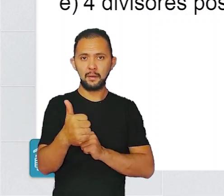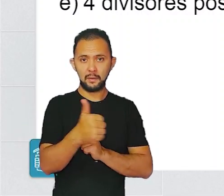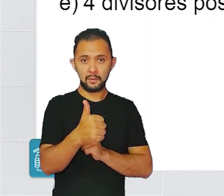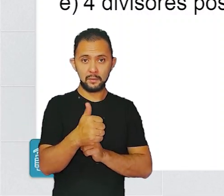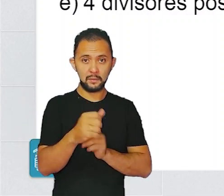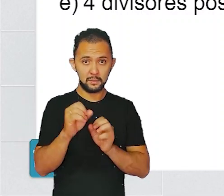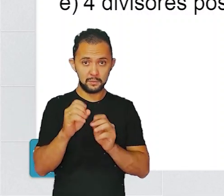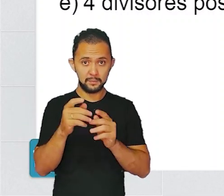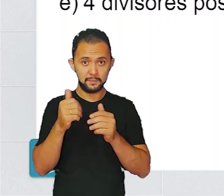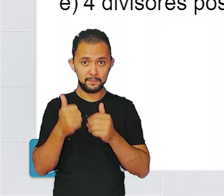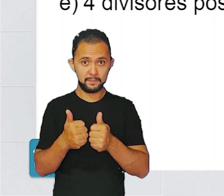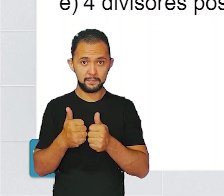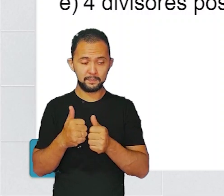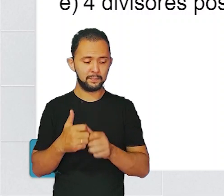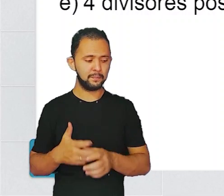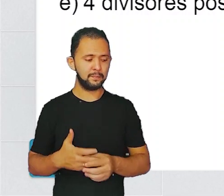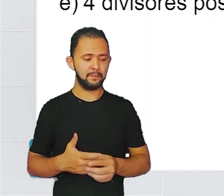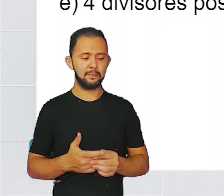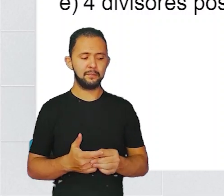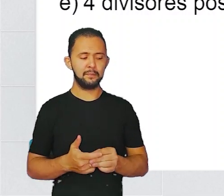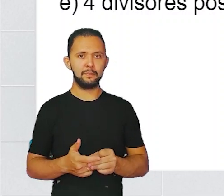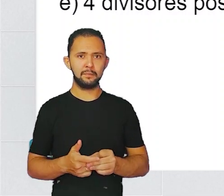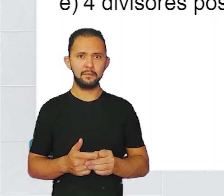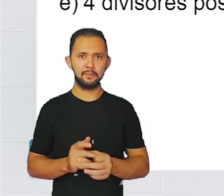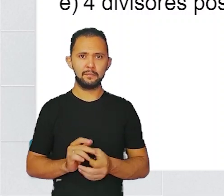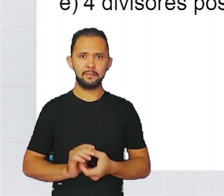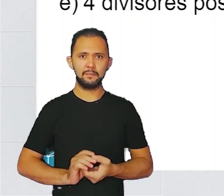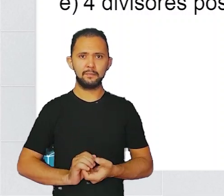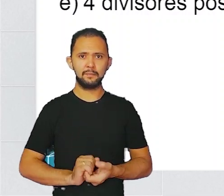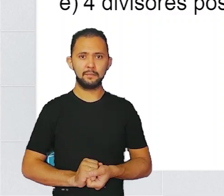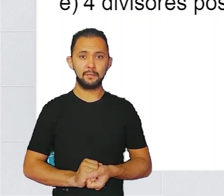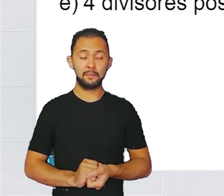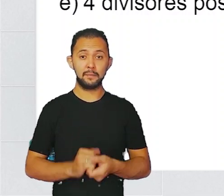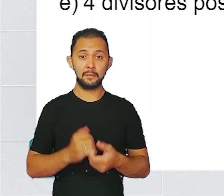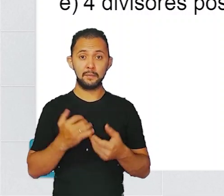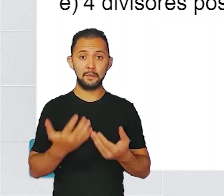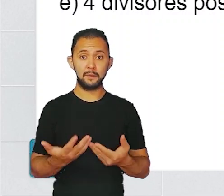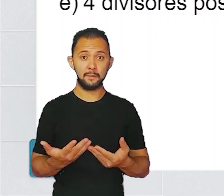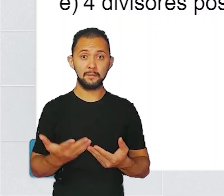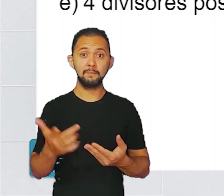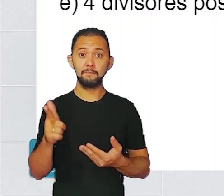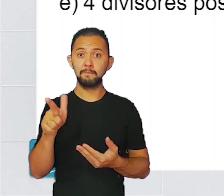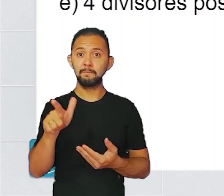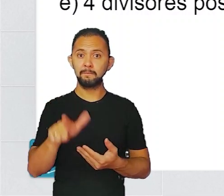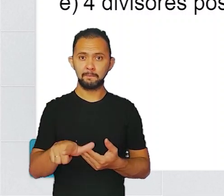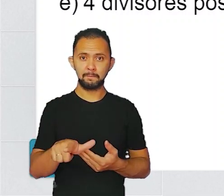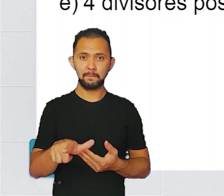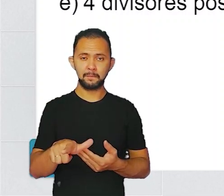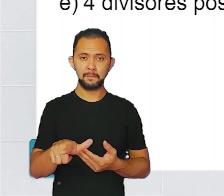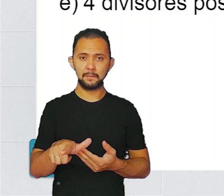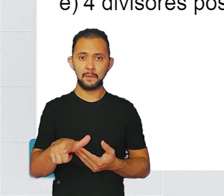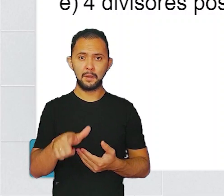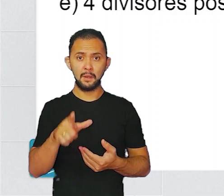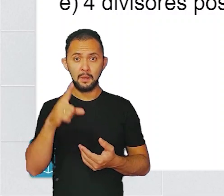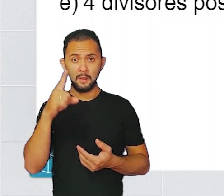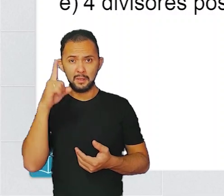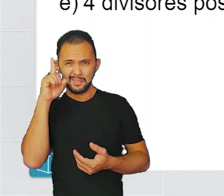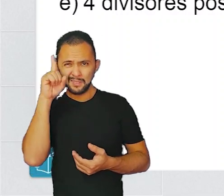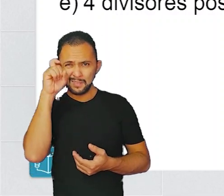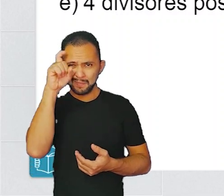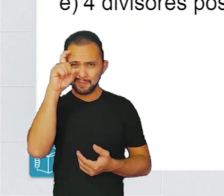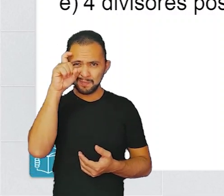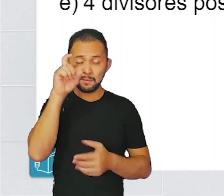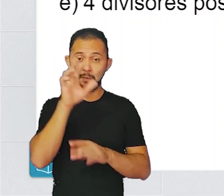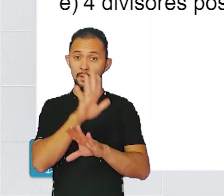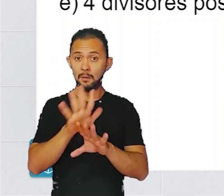é igual, né? Esse valor é igual a 11. E aqui, novamente, não cria dificuldade, não. O